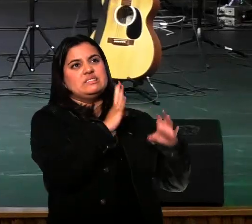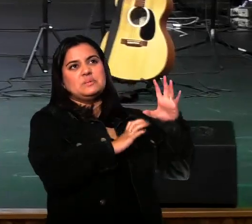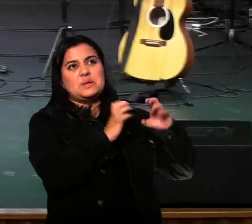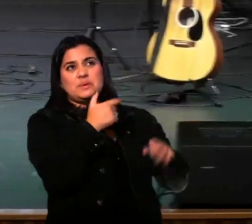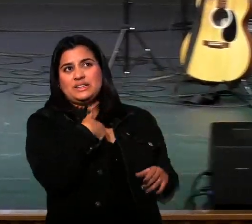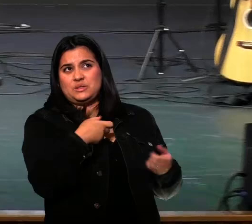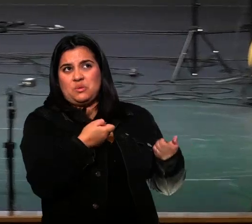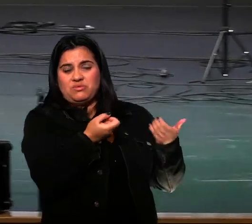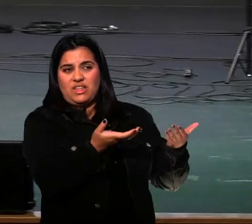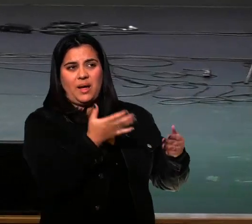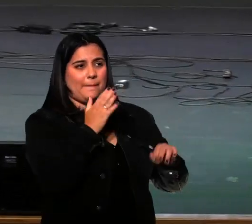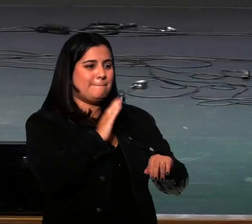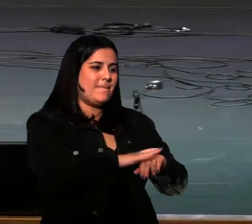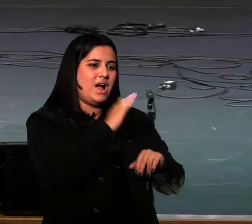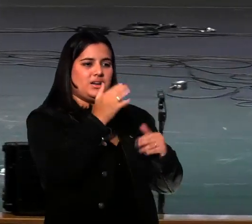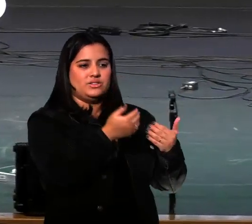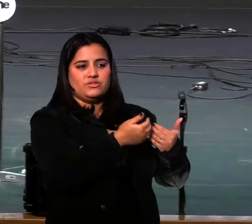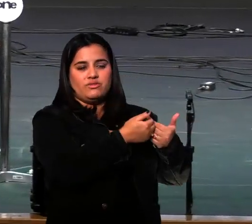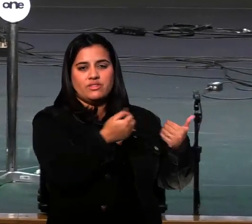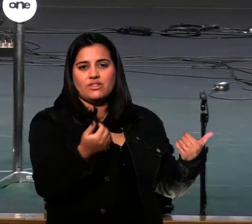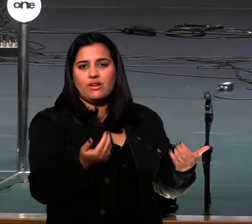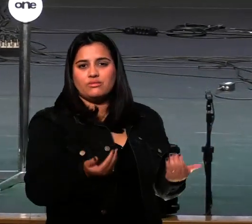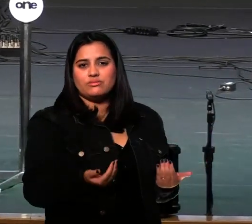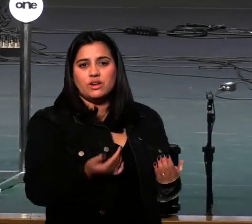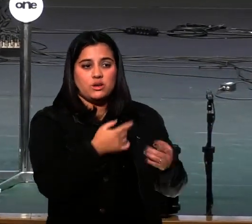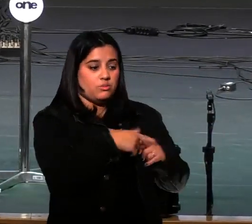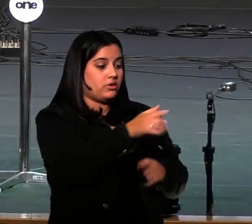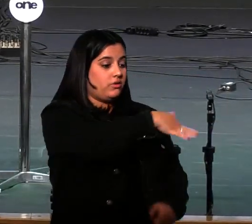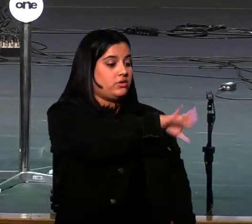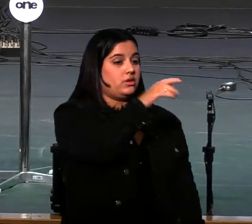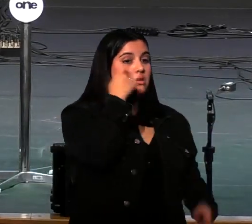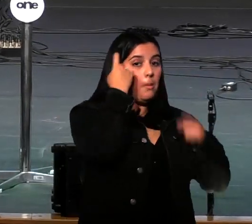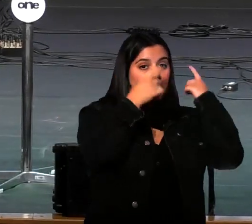mais divisão. Porque eles estão preocupados em quem é o maior. O